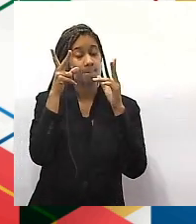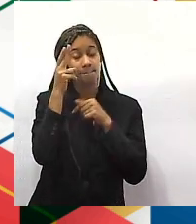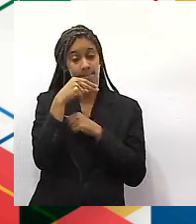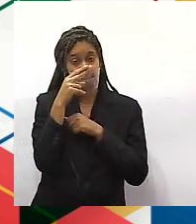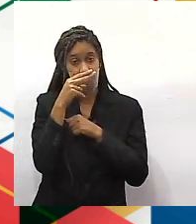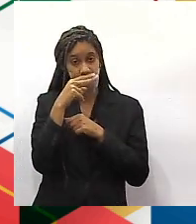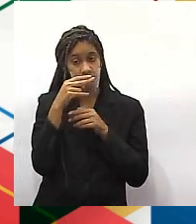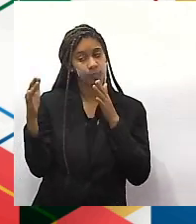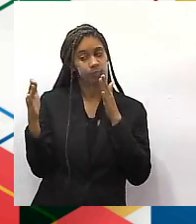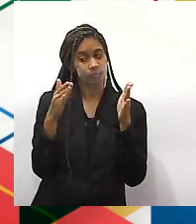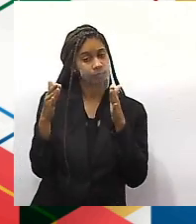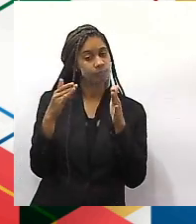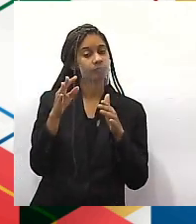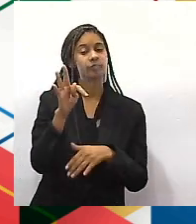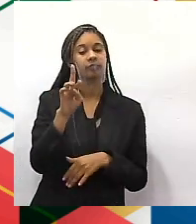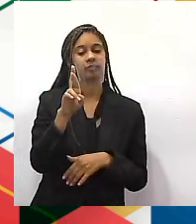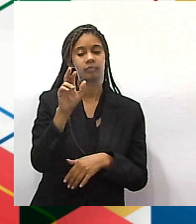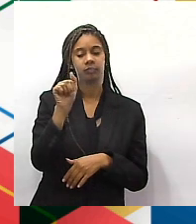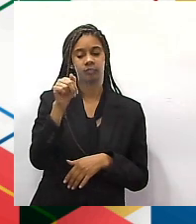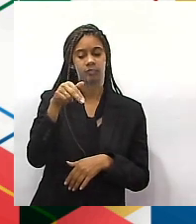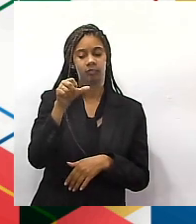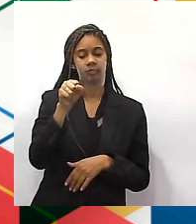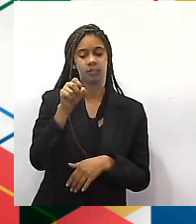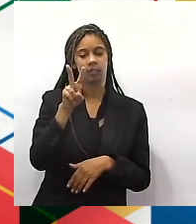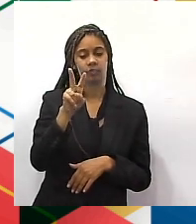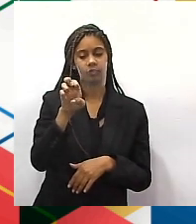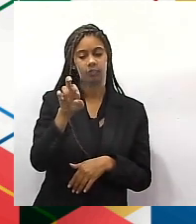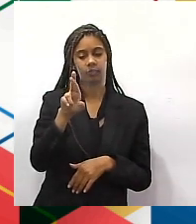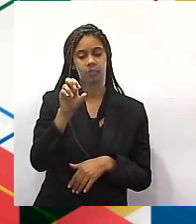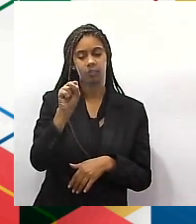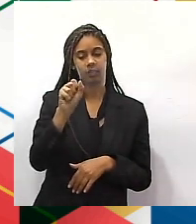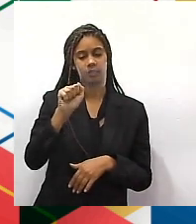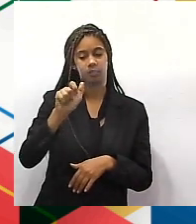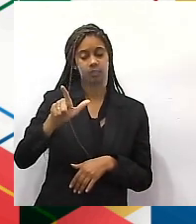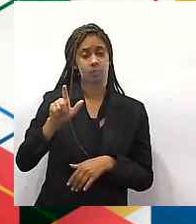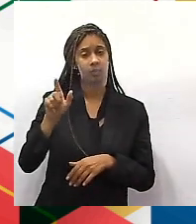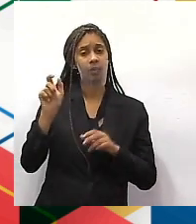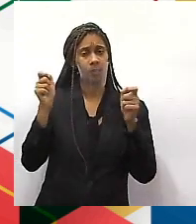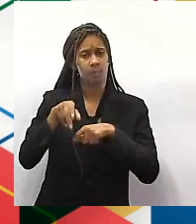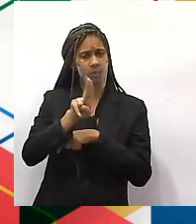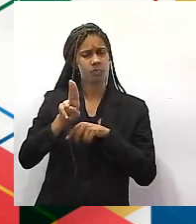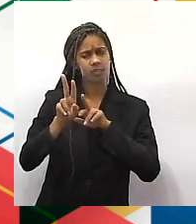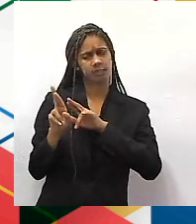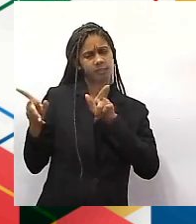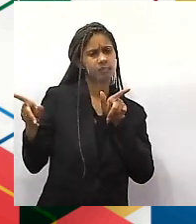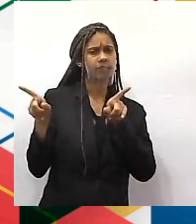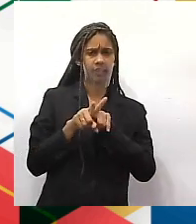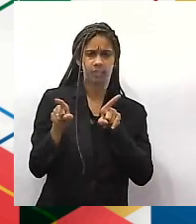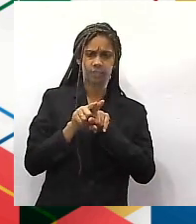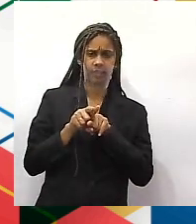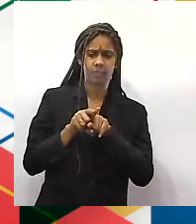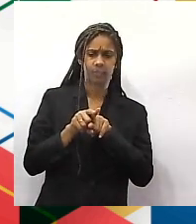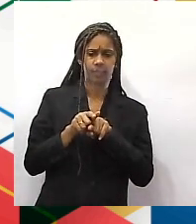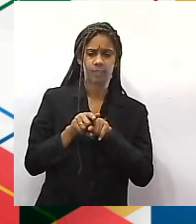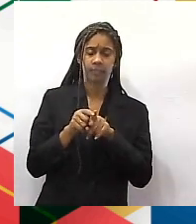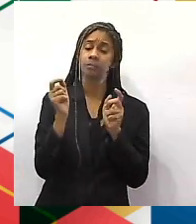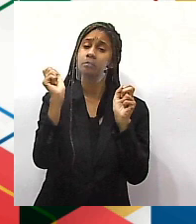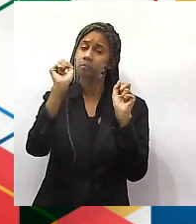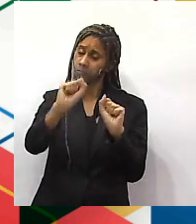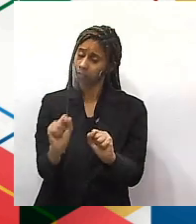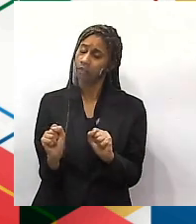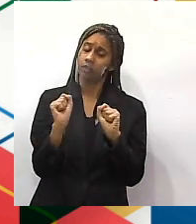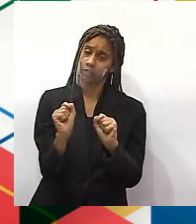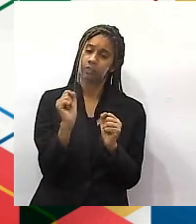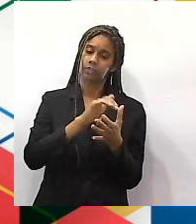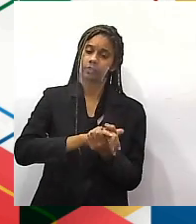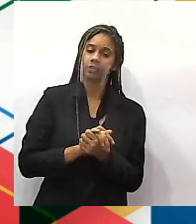poderia fazer diferente? Eu posso pegar os segmentos que estão em transversais diferentes? Posso. Eu posso pegar aqui, por exemplo, o x está